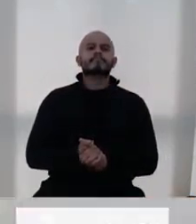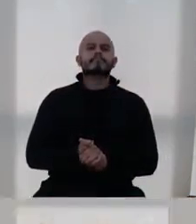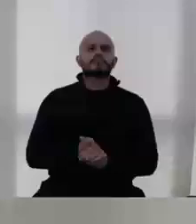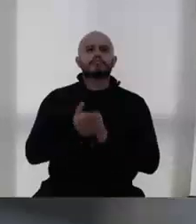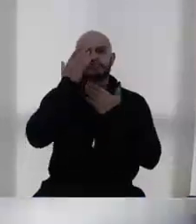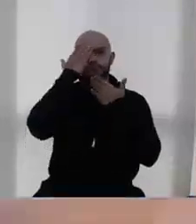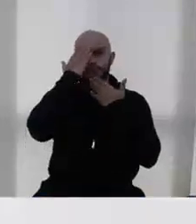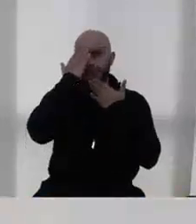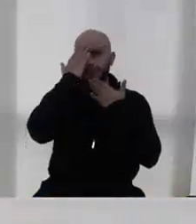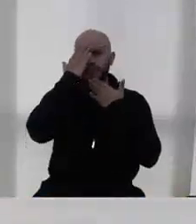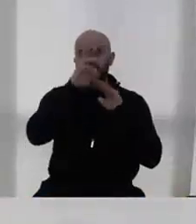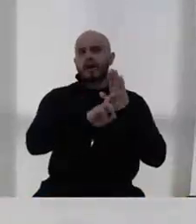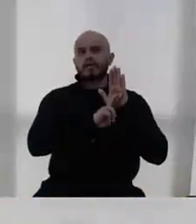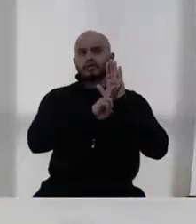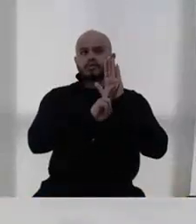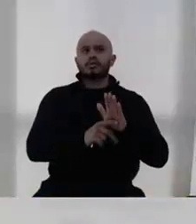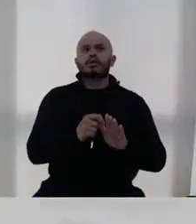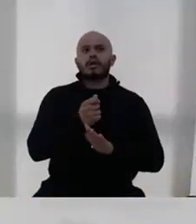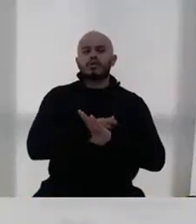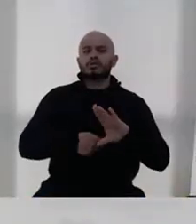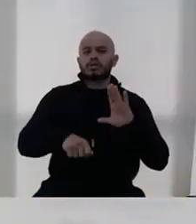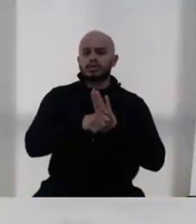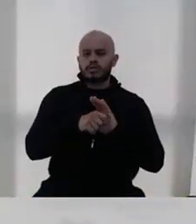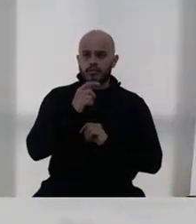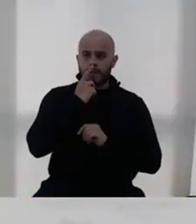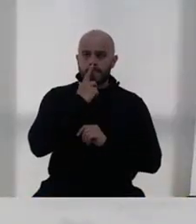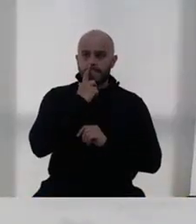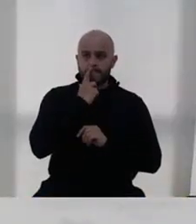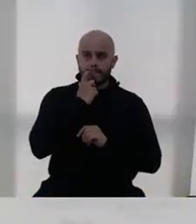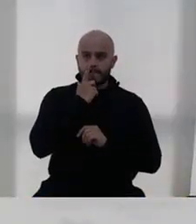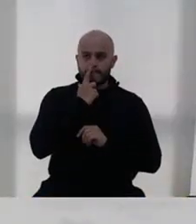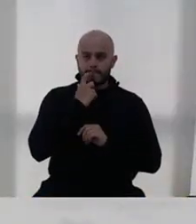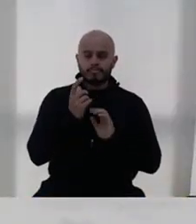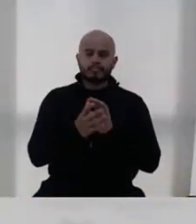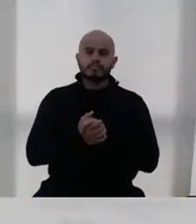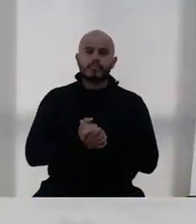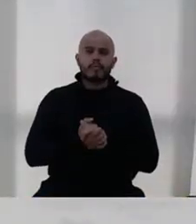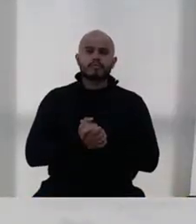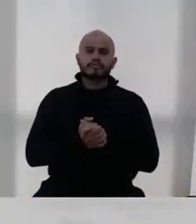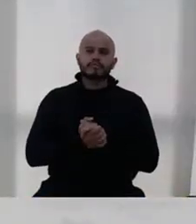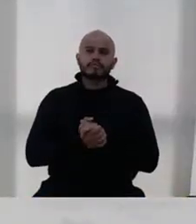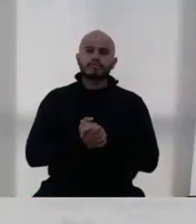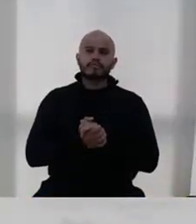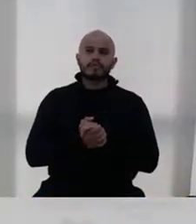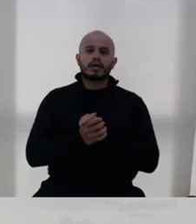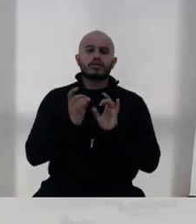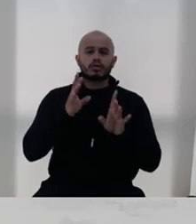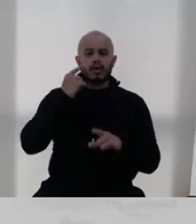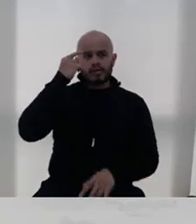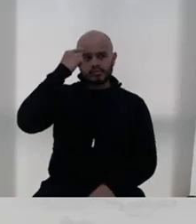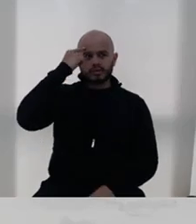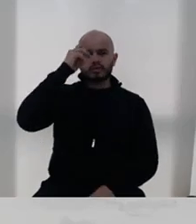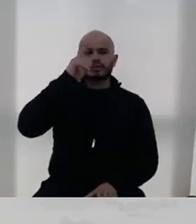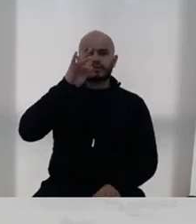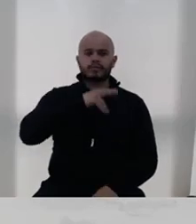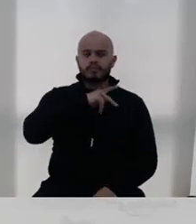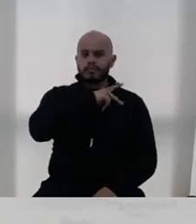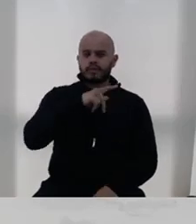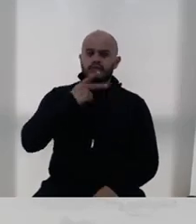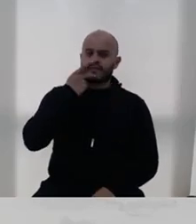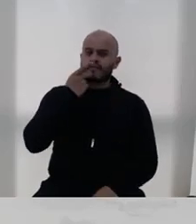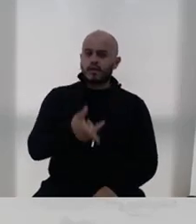Agradeço a manifestação do representante da Associação dos Servidores e Servidoras, Defensoria Pública do Estado de São Paulo, reforçando, como fiz na fala da presidência, a